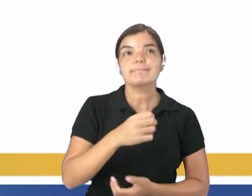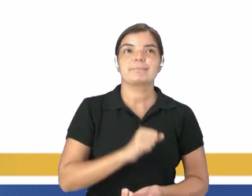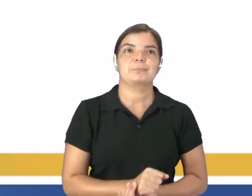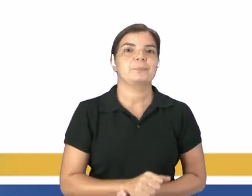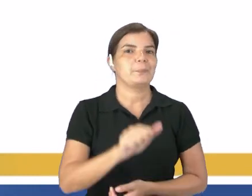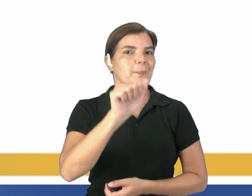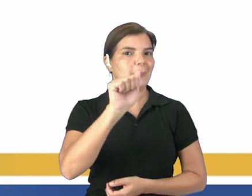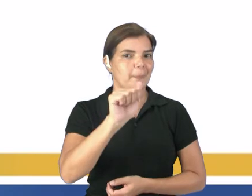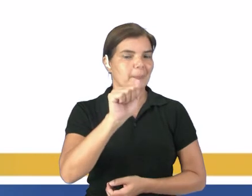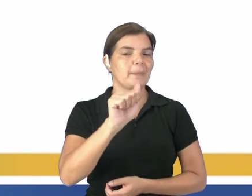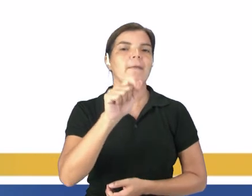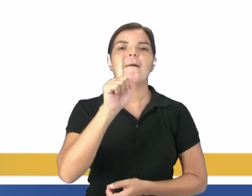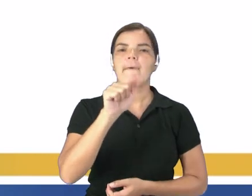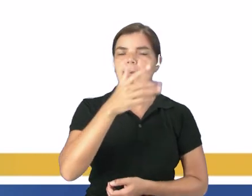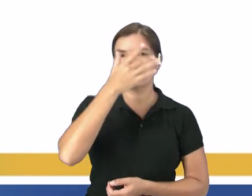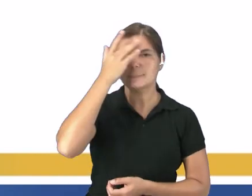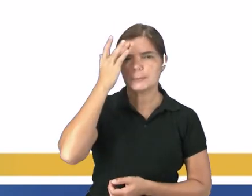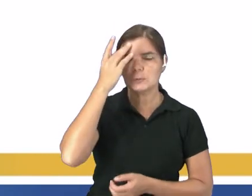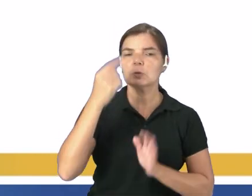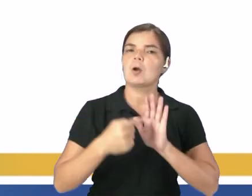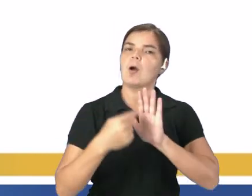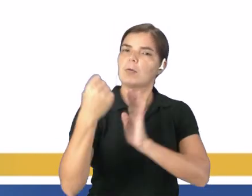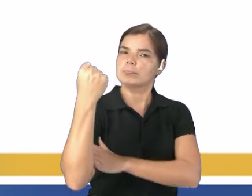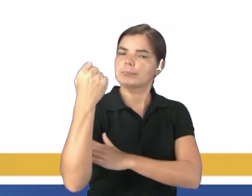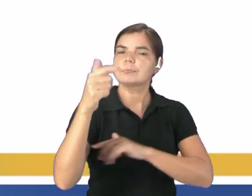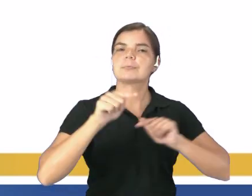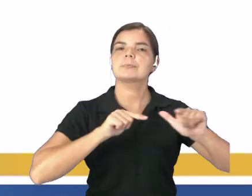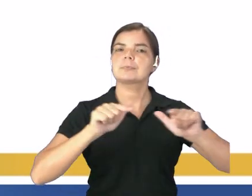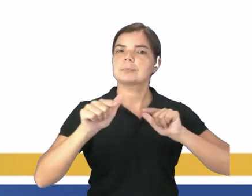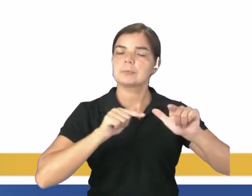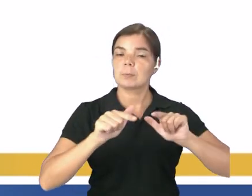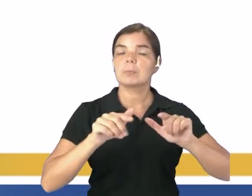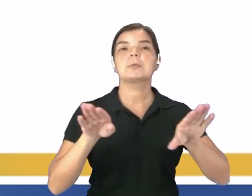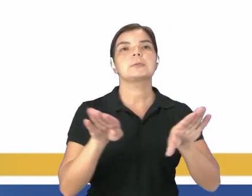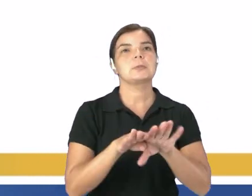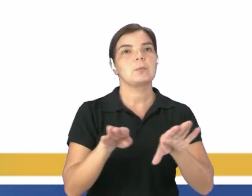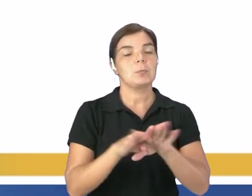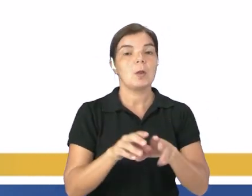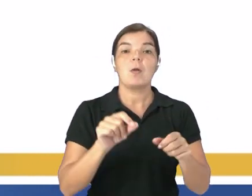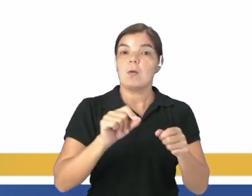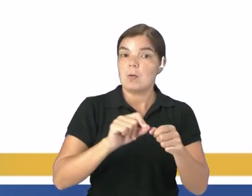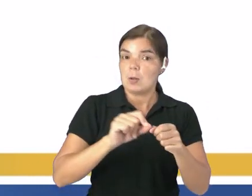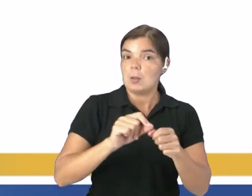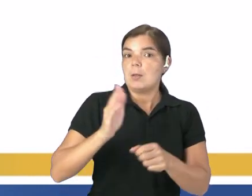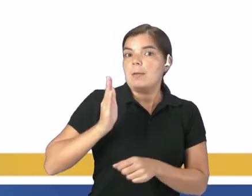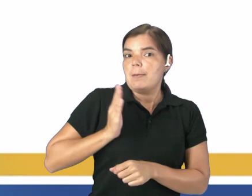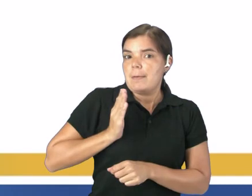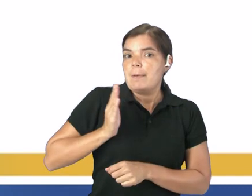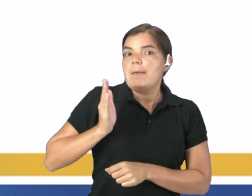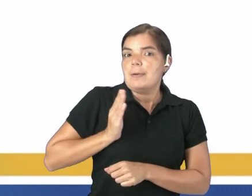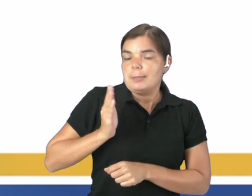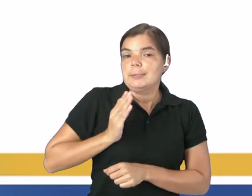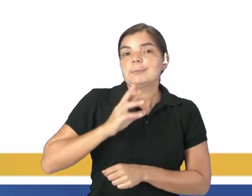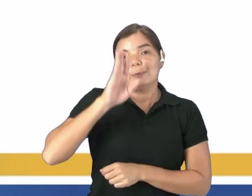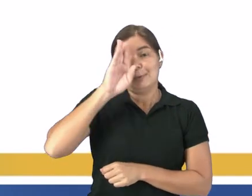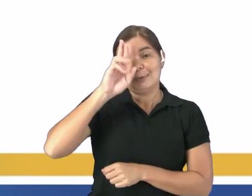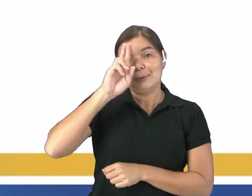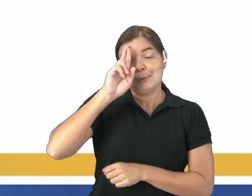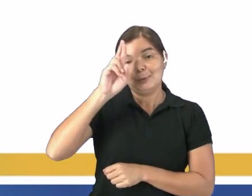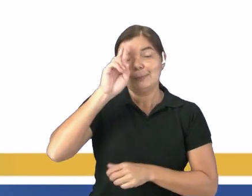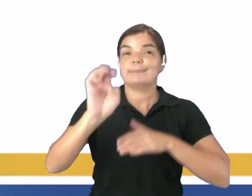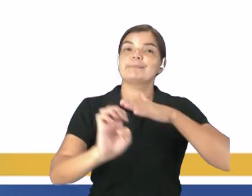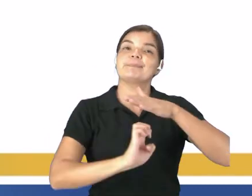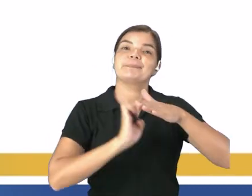A. Essa galera que representa a força de trabalho, ela está ali trabalhando, produzindo bens que vão gerar riqueza para os donos dos meios de